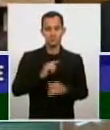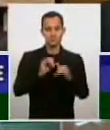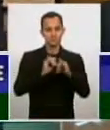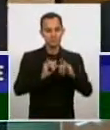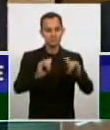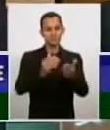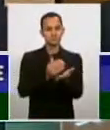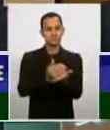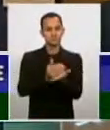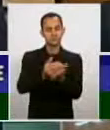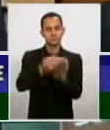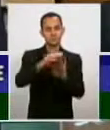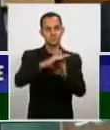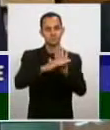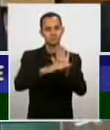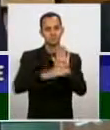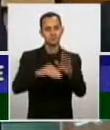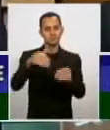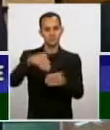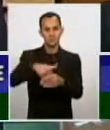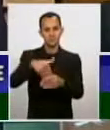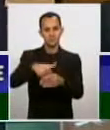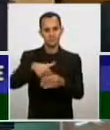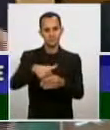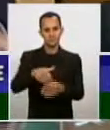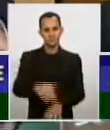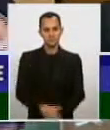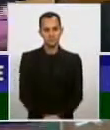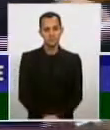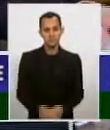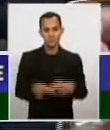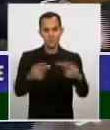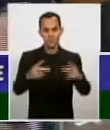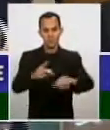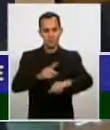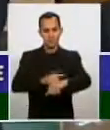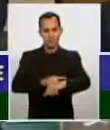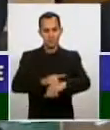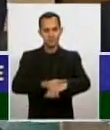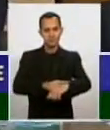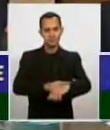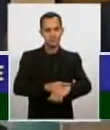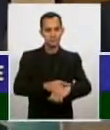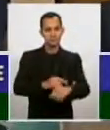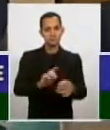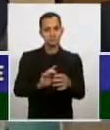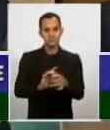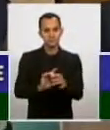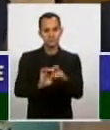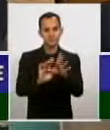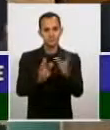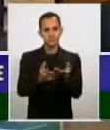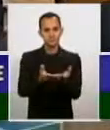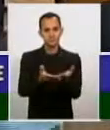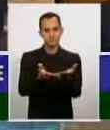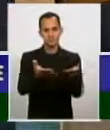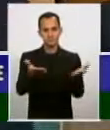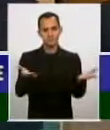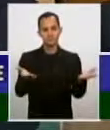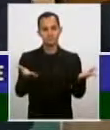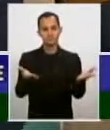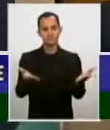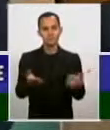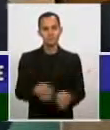Declaro aberta a ordem do dia. Nesse momento, eu gostaria de colocar para apreciação dos senhores